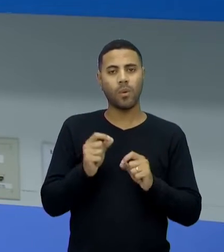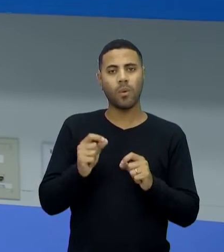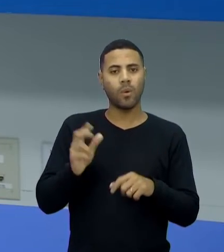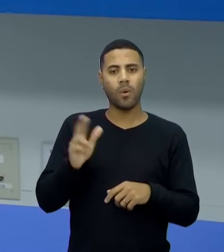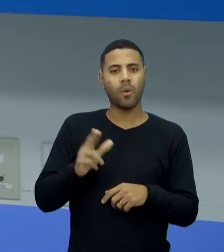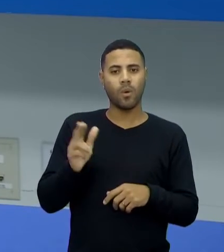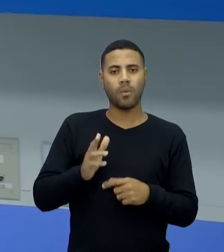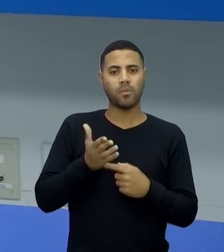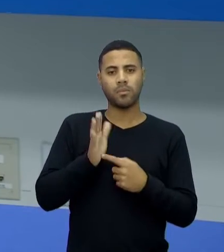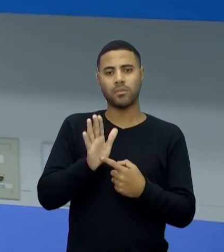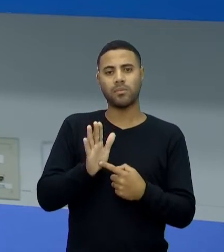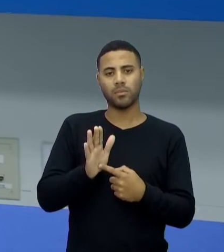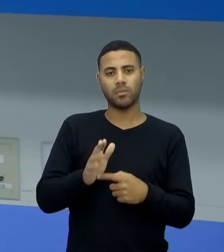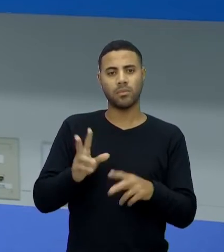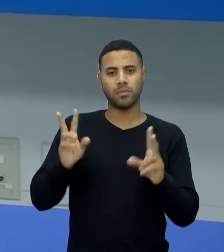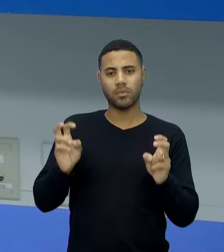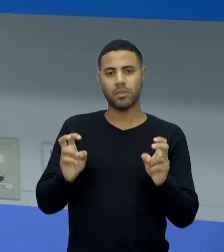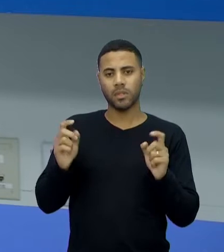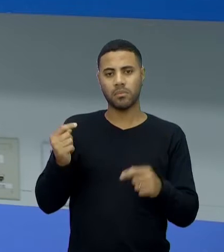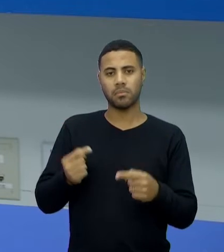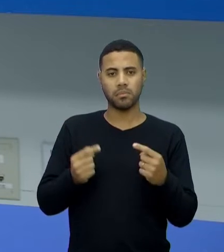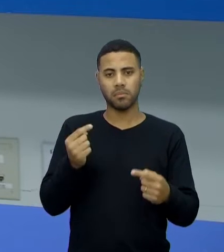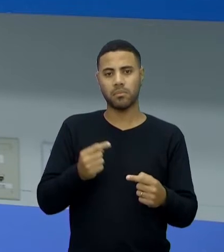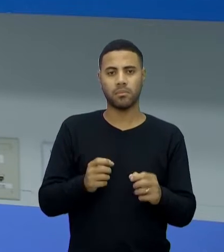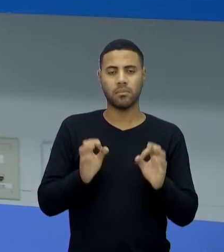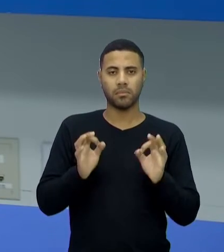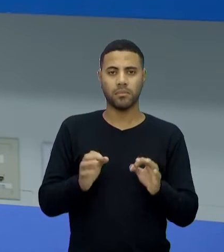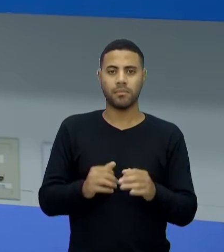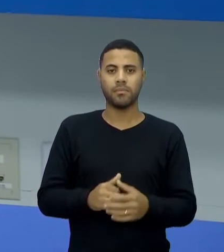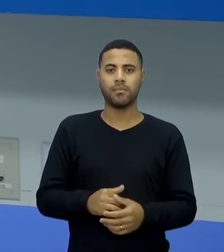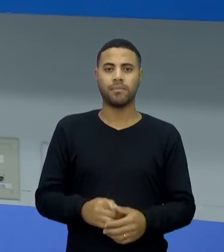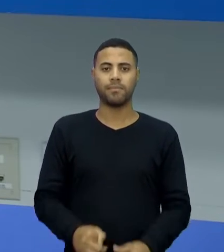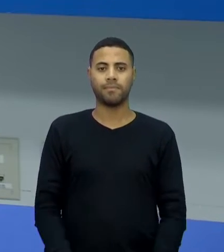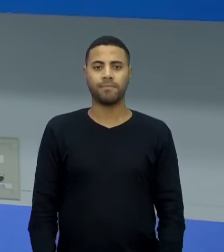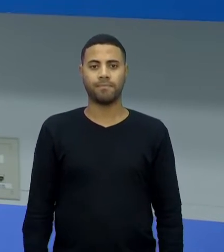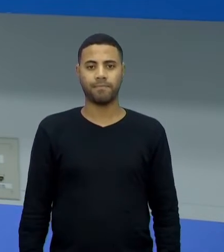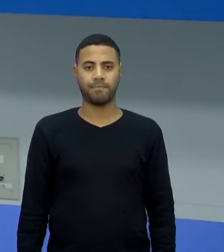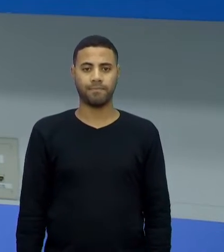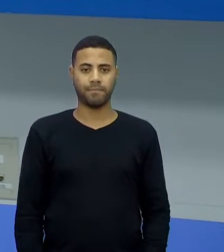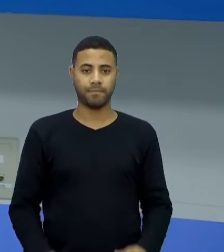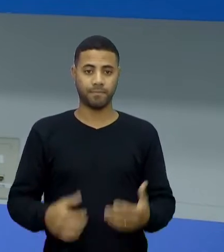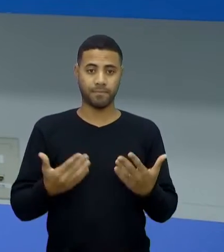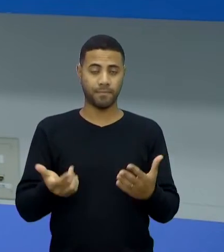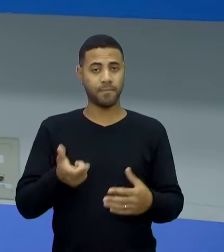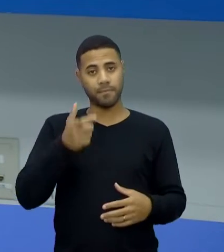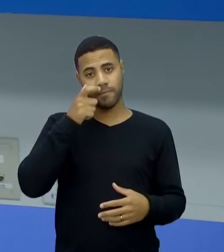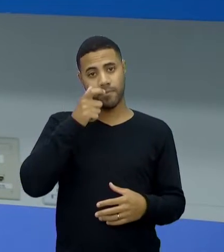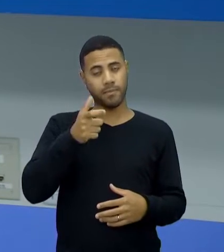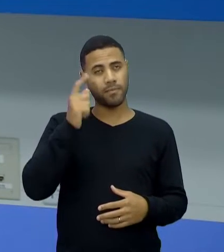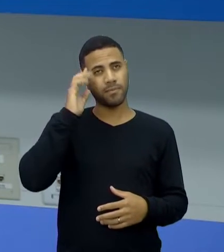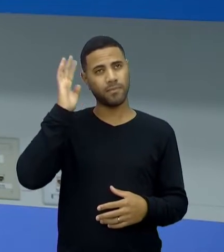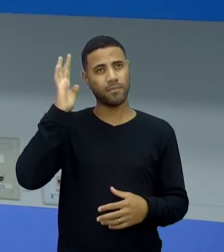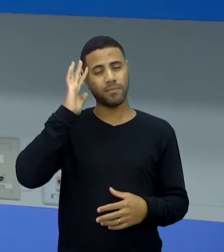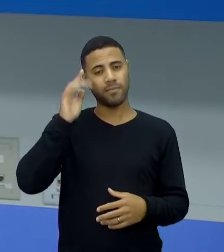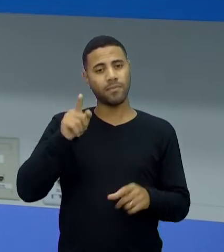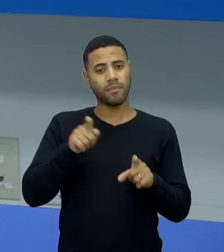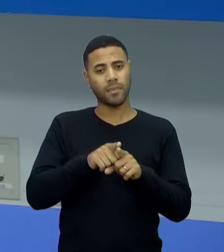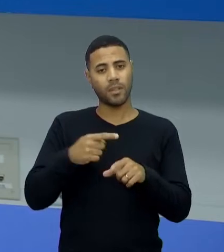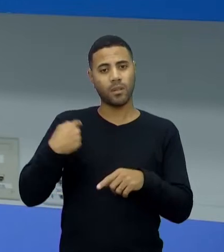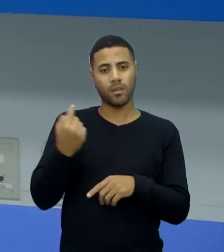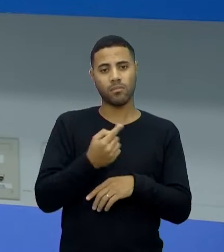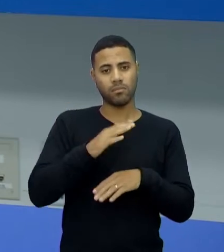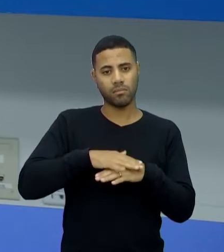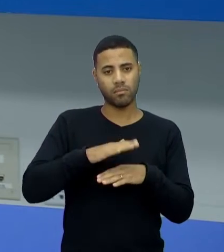deparou com essas questões e com esses discursos né é interessante p pessoal que quando a gente se